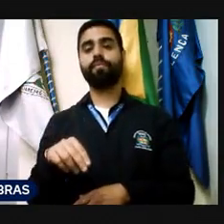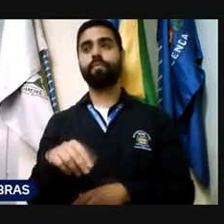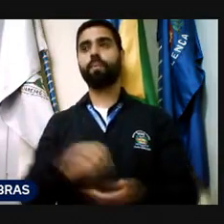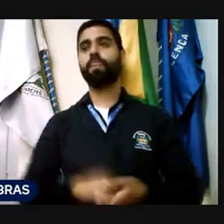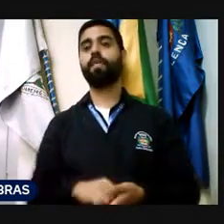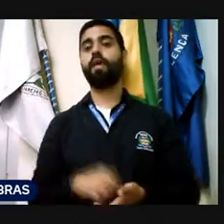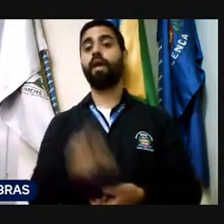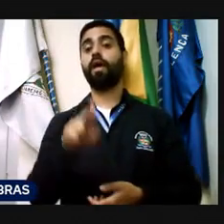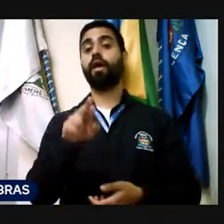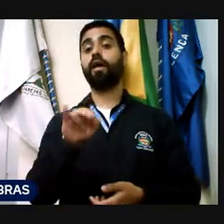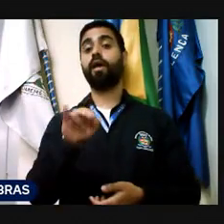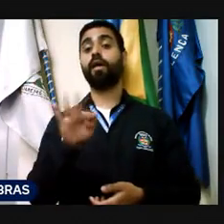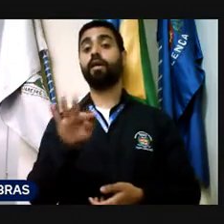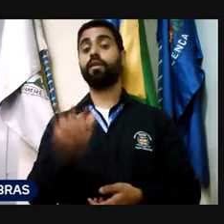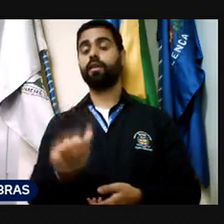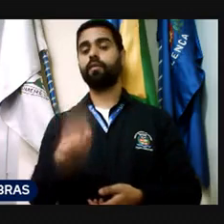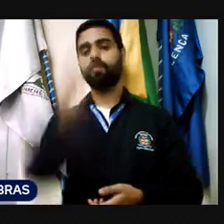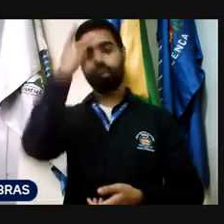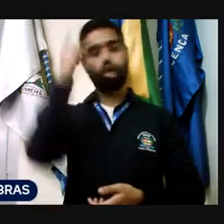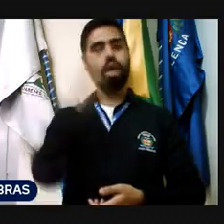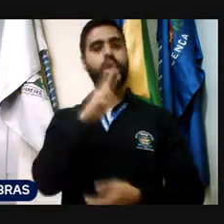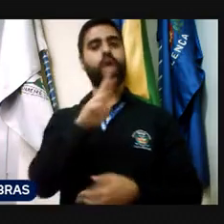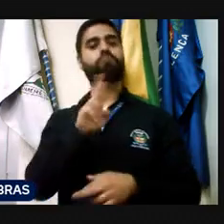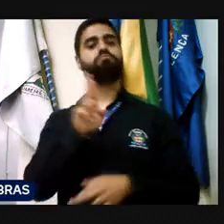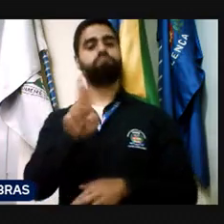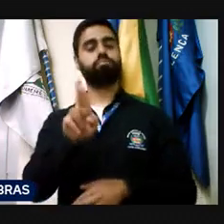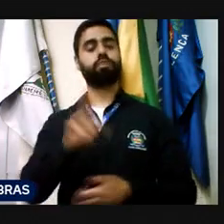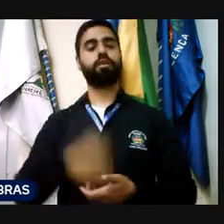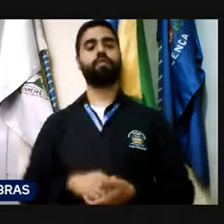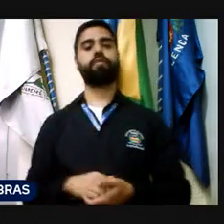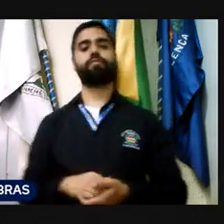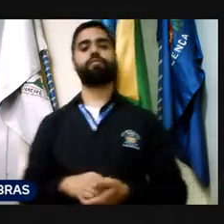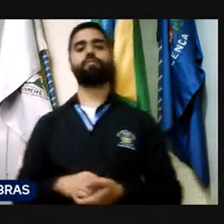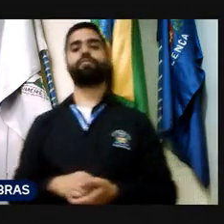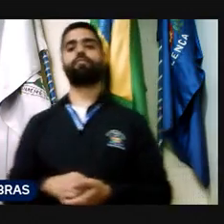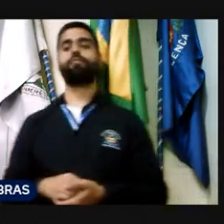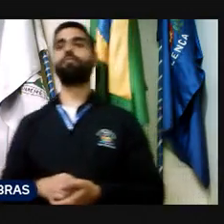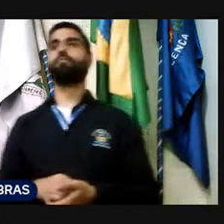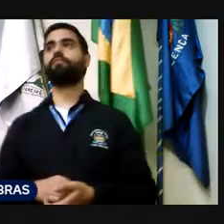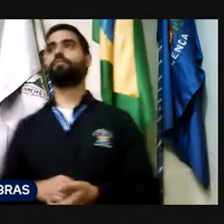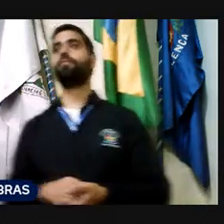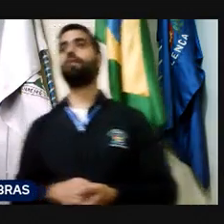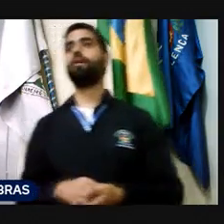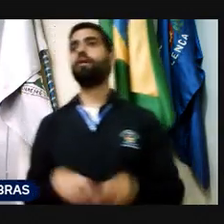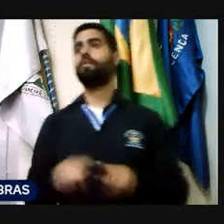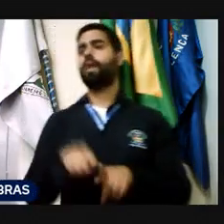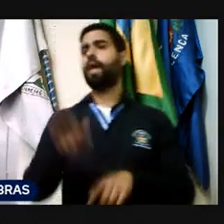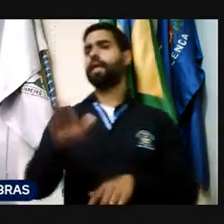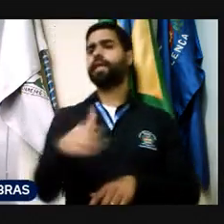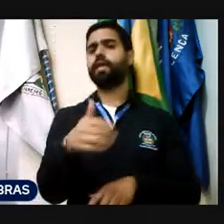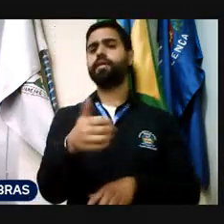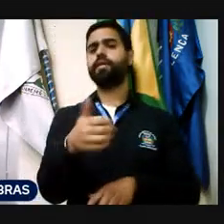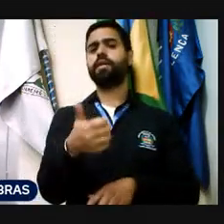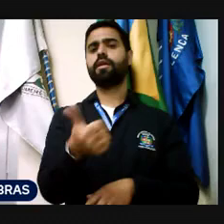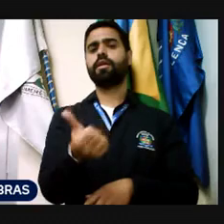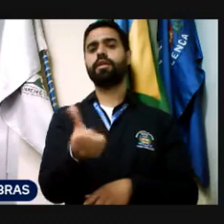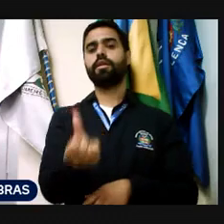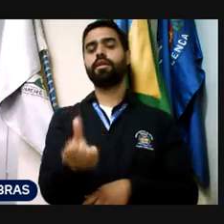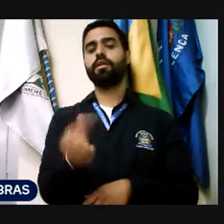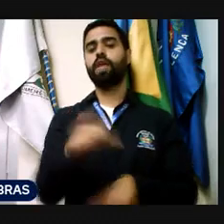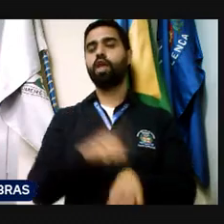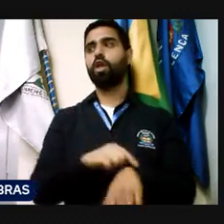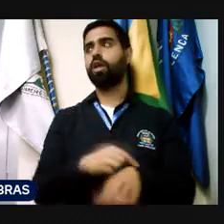funcionária responsável pelo PROCON. E, na parte da tarde, às 16 horas, nós entregamos